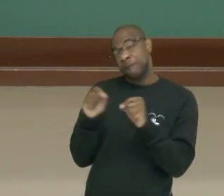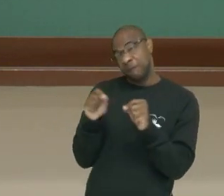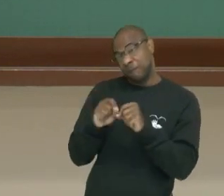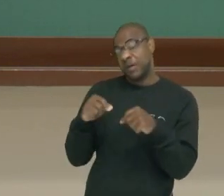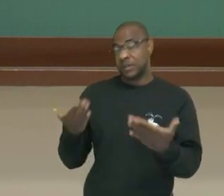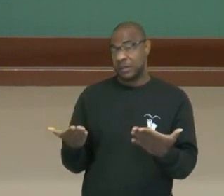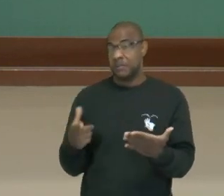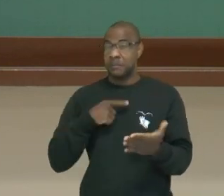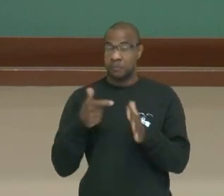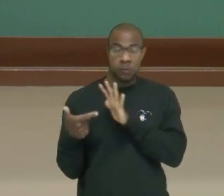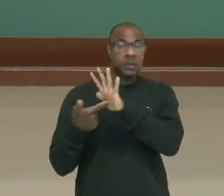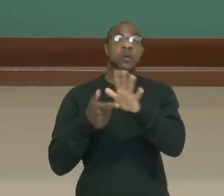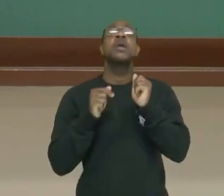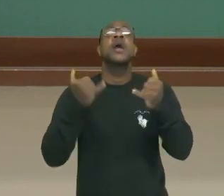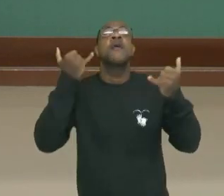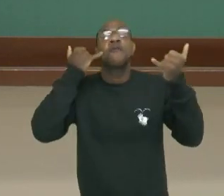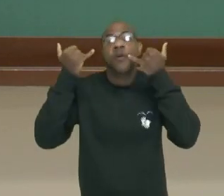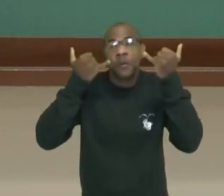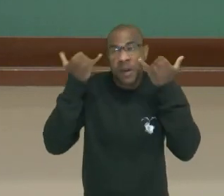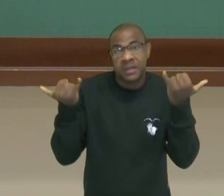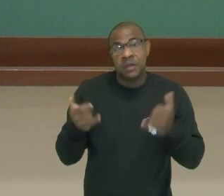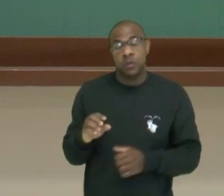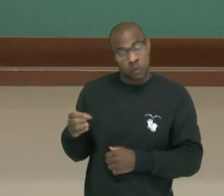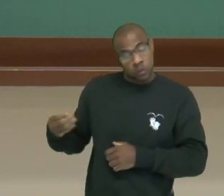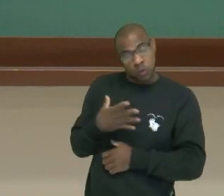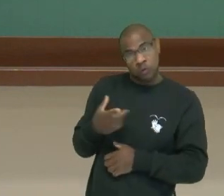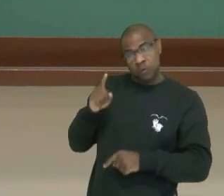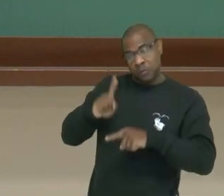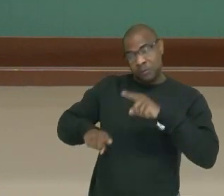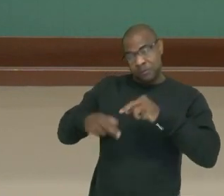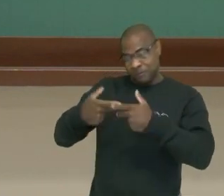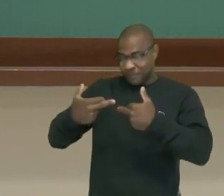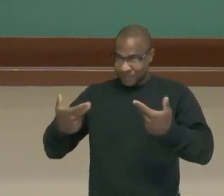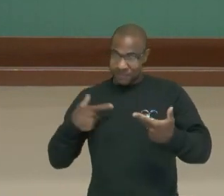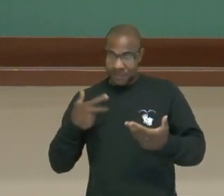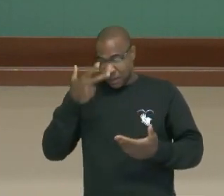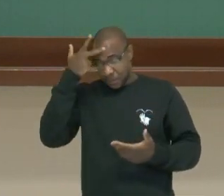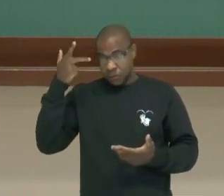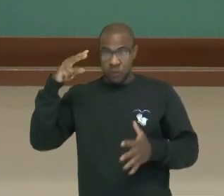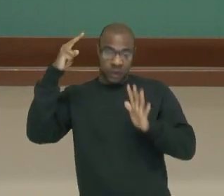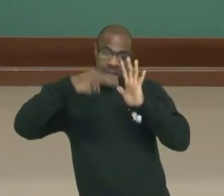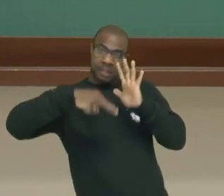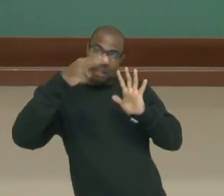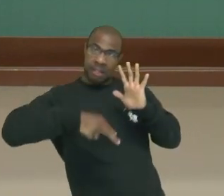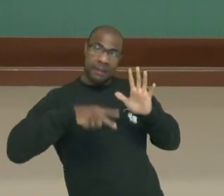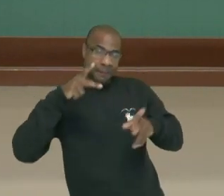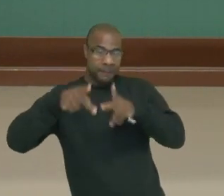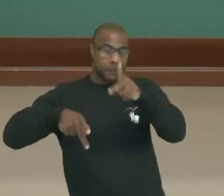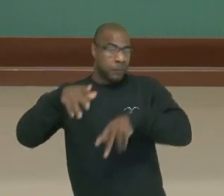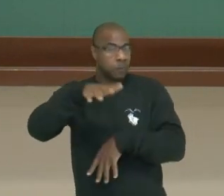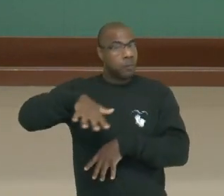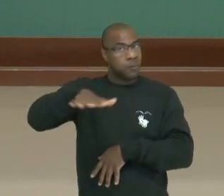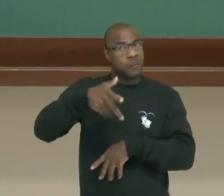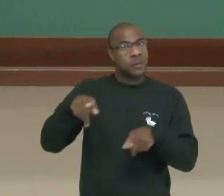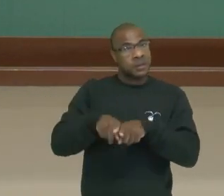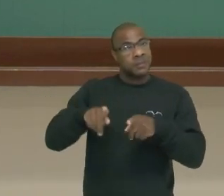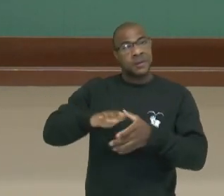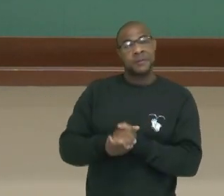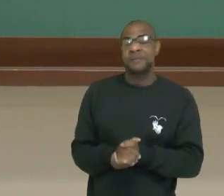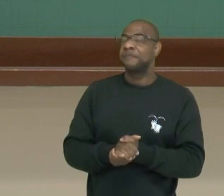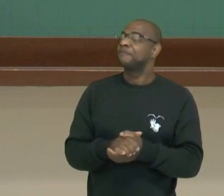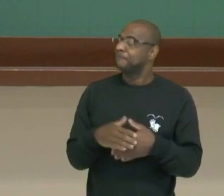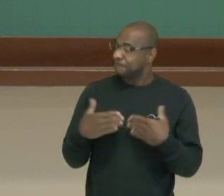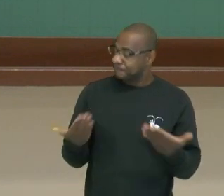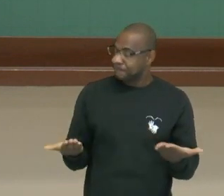trazendo informações sobre aquele novo produto para o leitor. O leitor normalmente segue o cantor, o